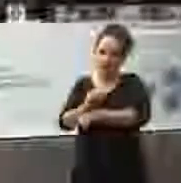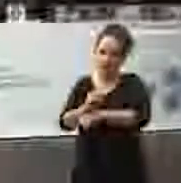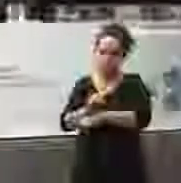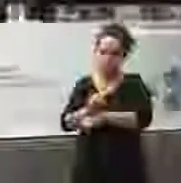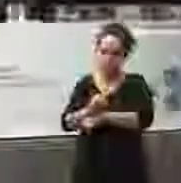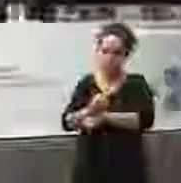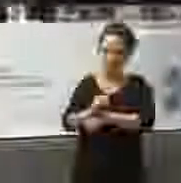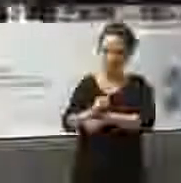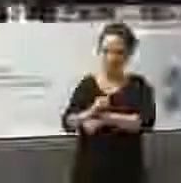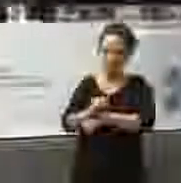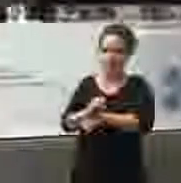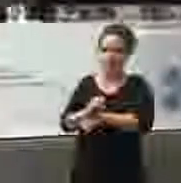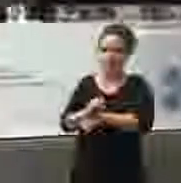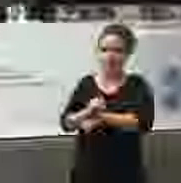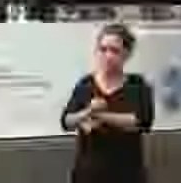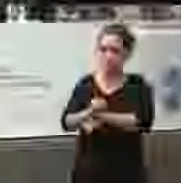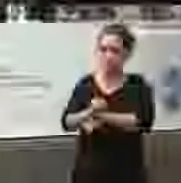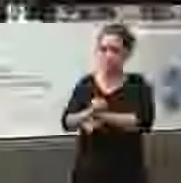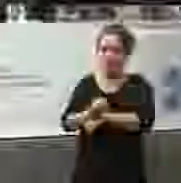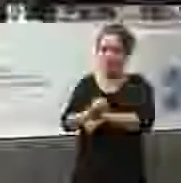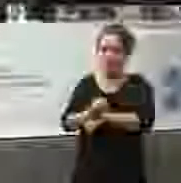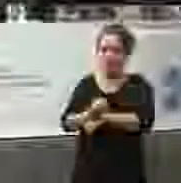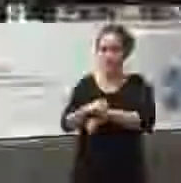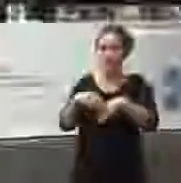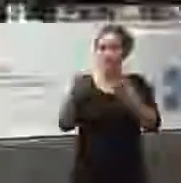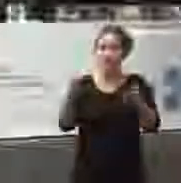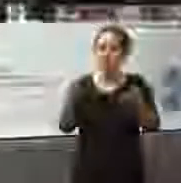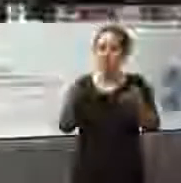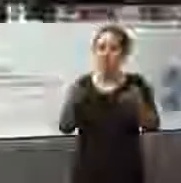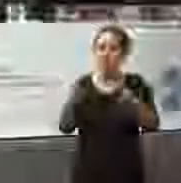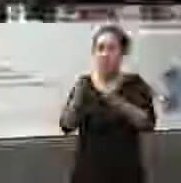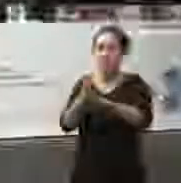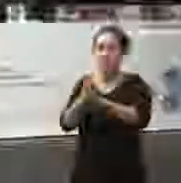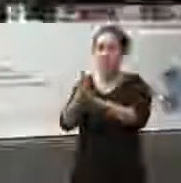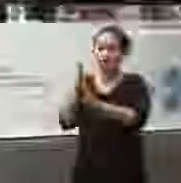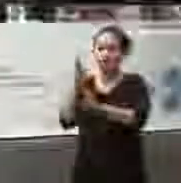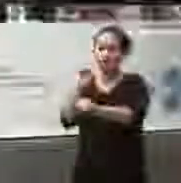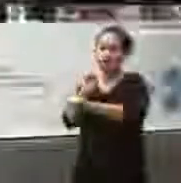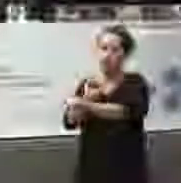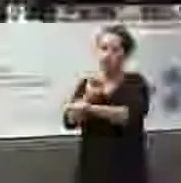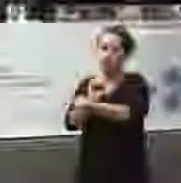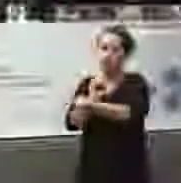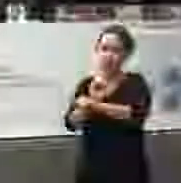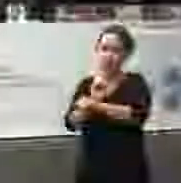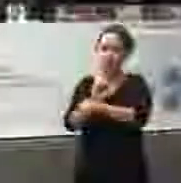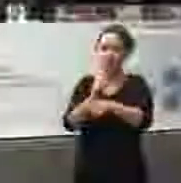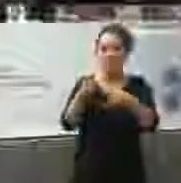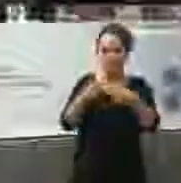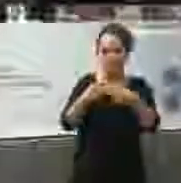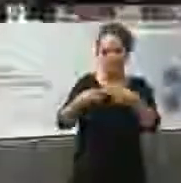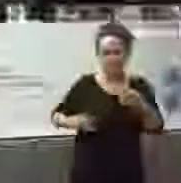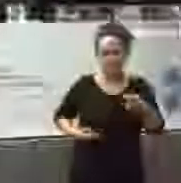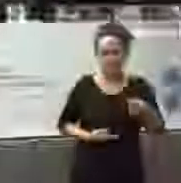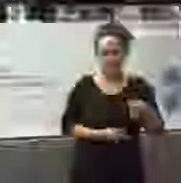no all no qual eu gostaria de me concentrar acção as listas de espera de cirurgia ela realmente